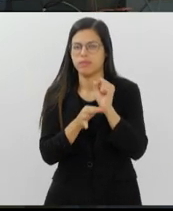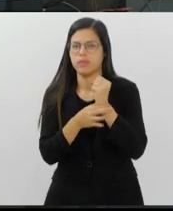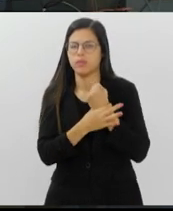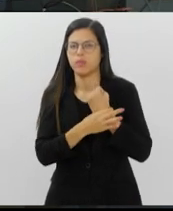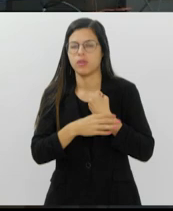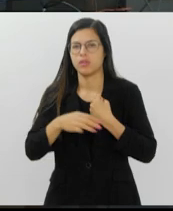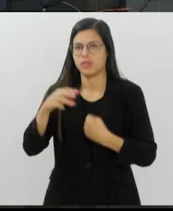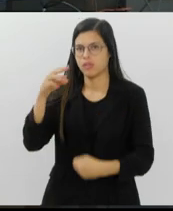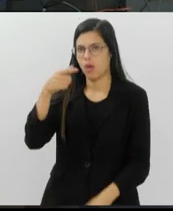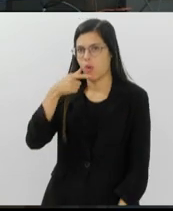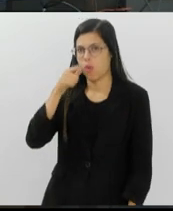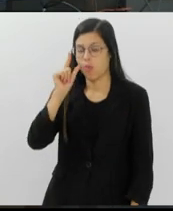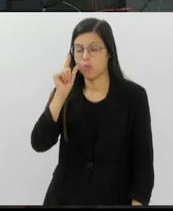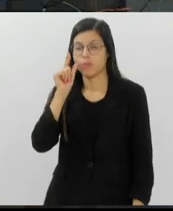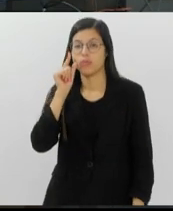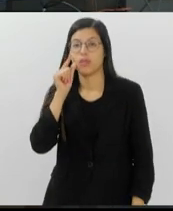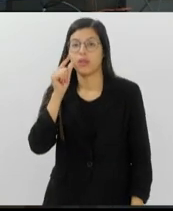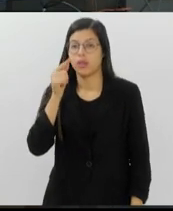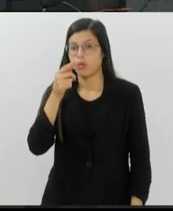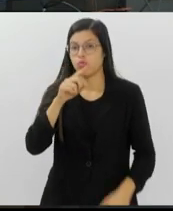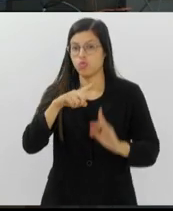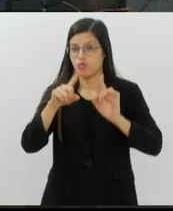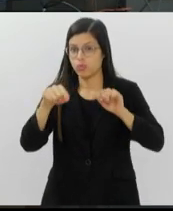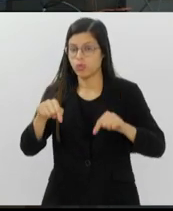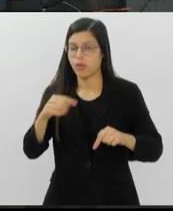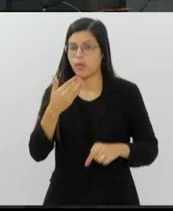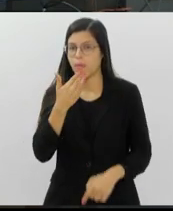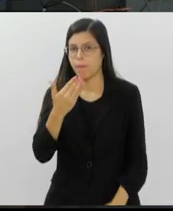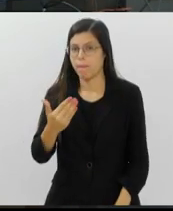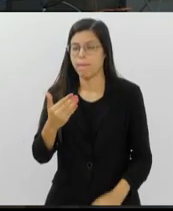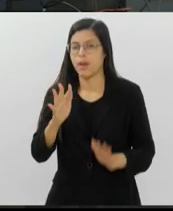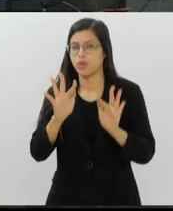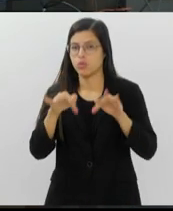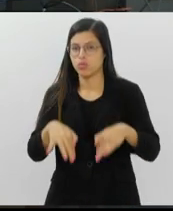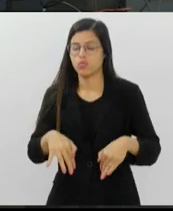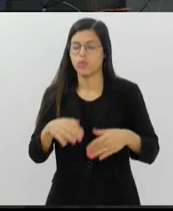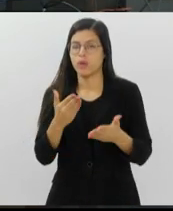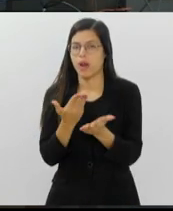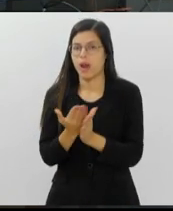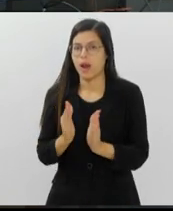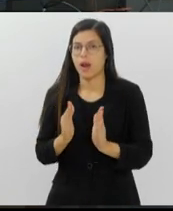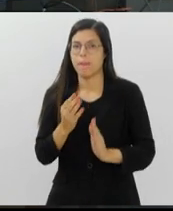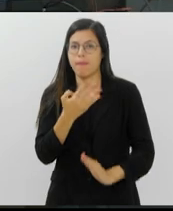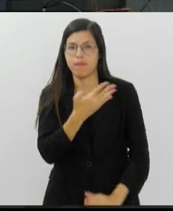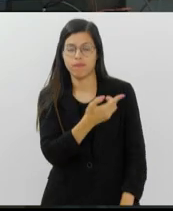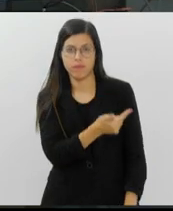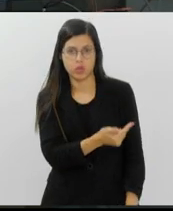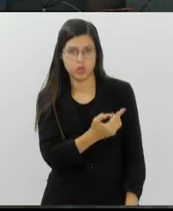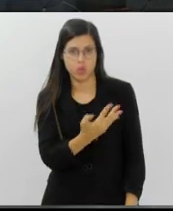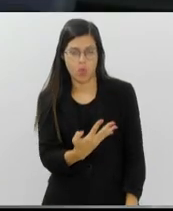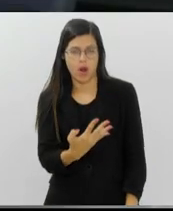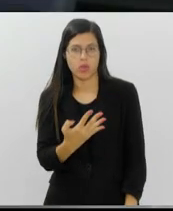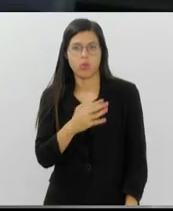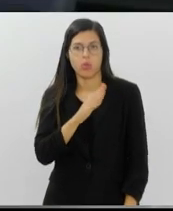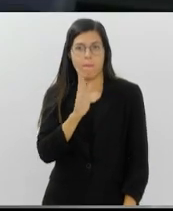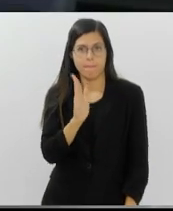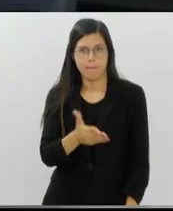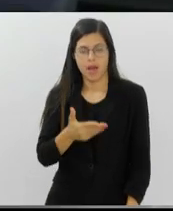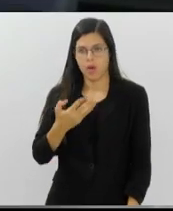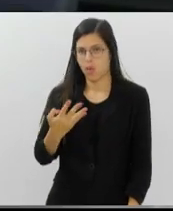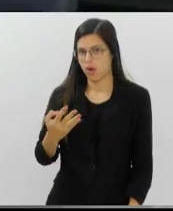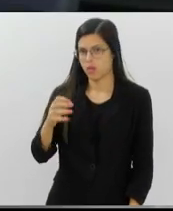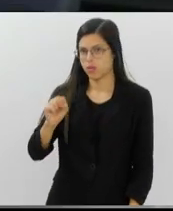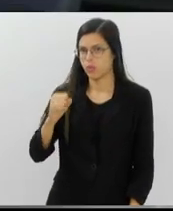nesta terça-feira. Os servidores pedem o fim da escala de serviço de 24 por 48 horas. A